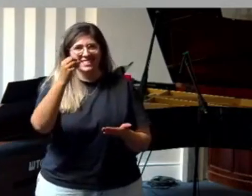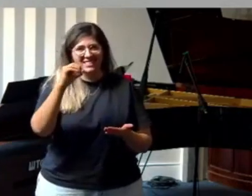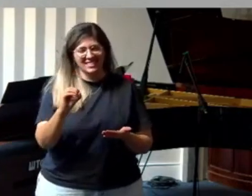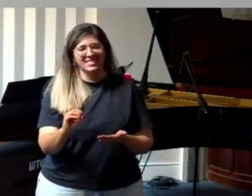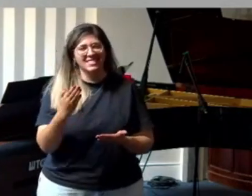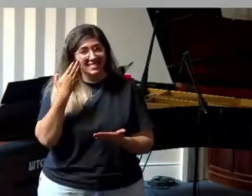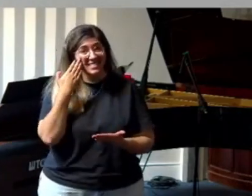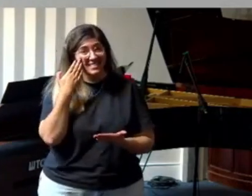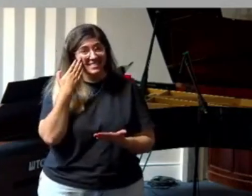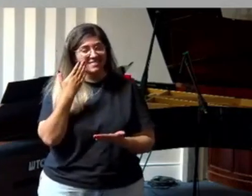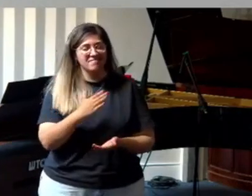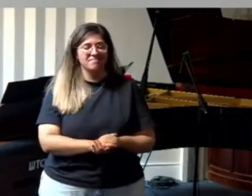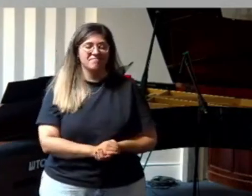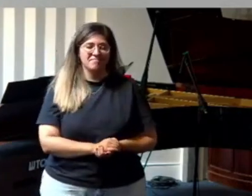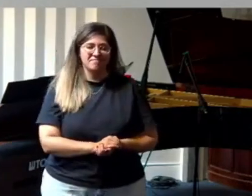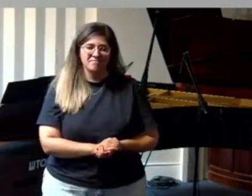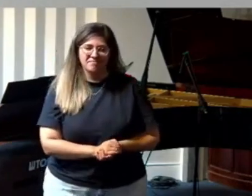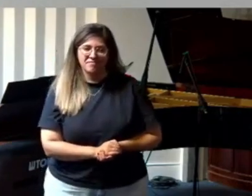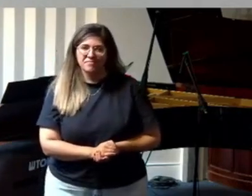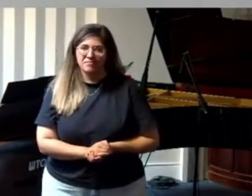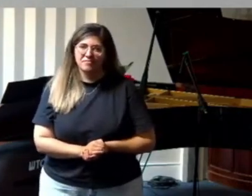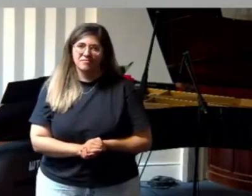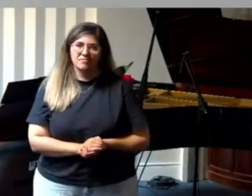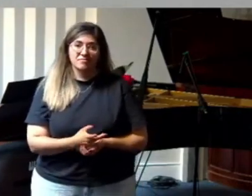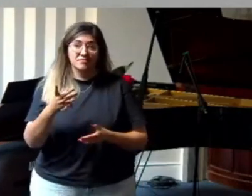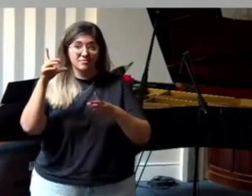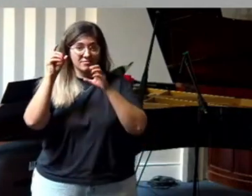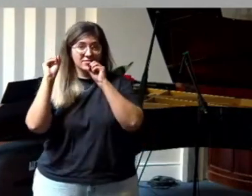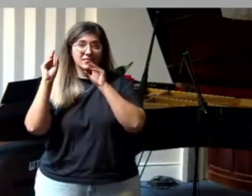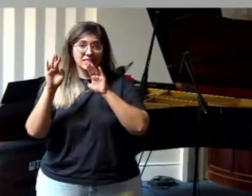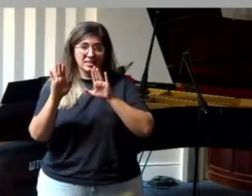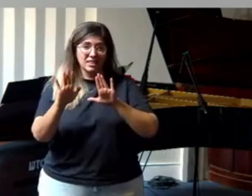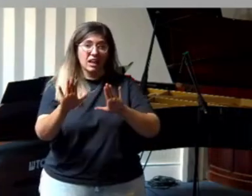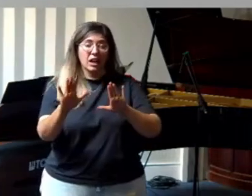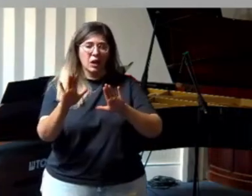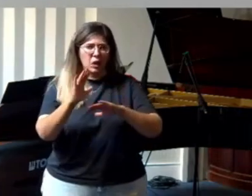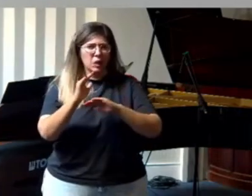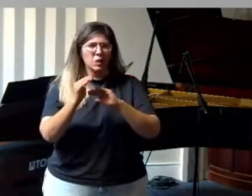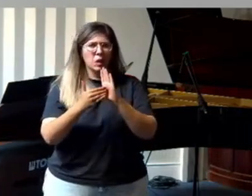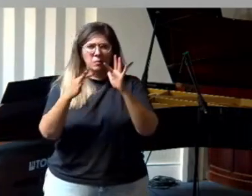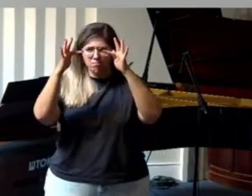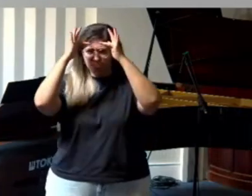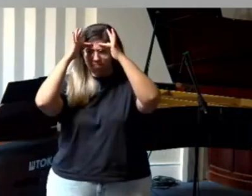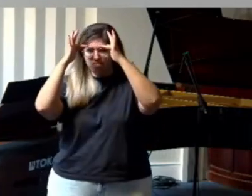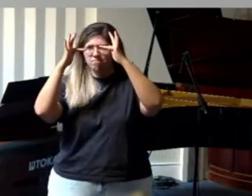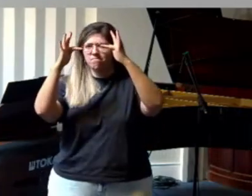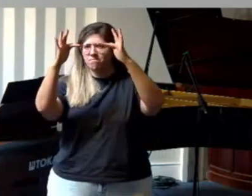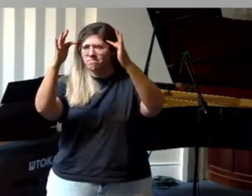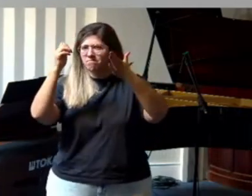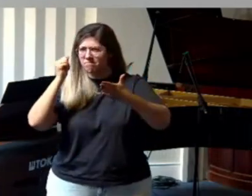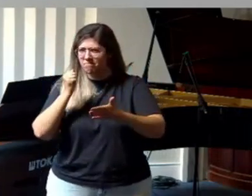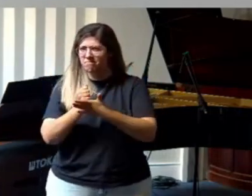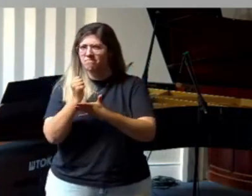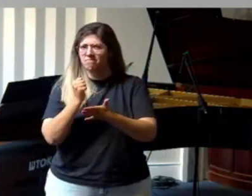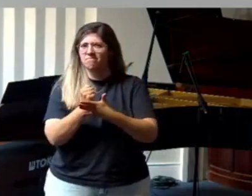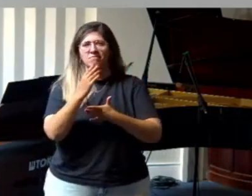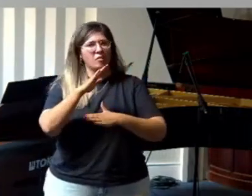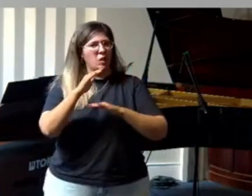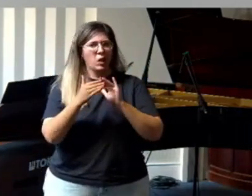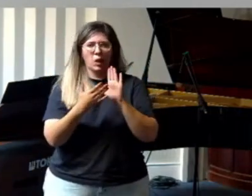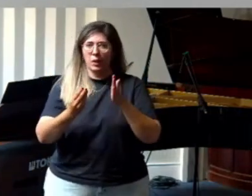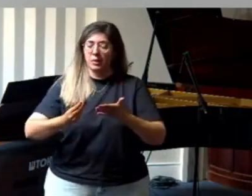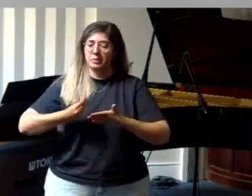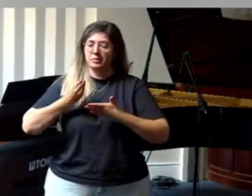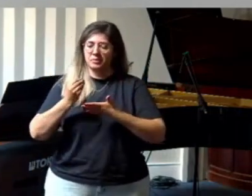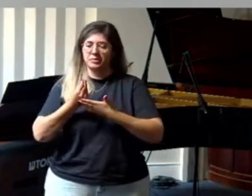anos. Viu, crianças? Que Deus nos abençoe nisso. Sejamos fiéis por toda a nossa vida, meus irmãos. E se alguém